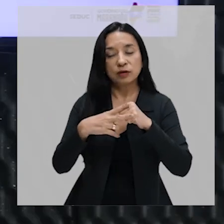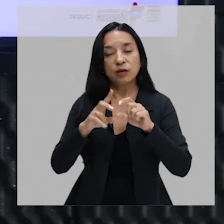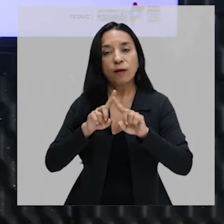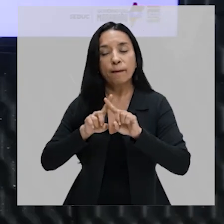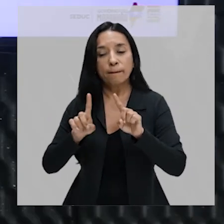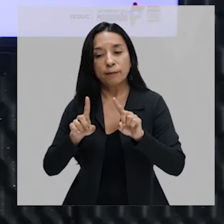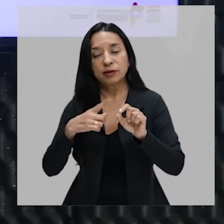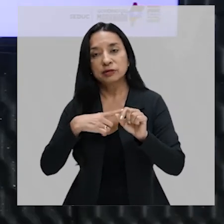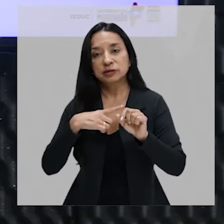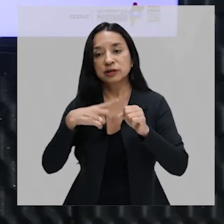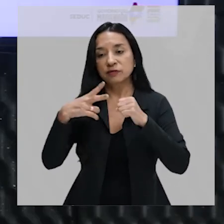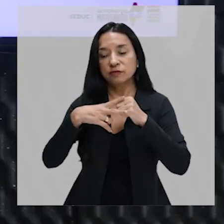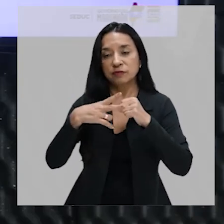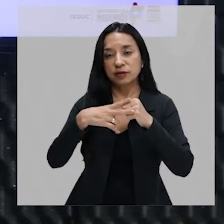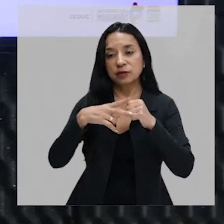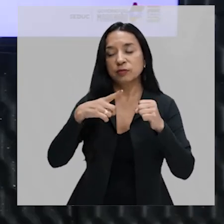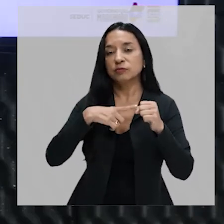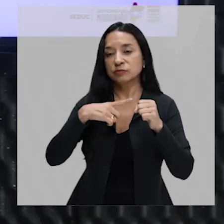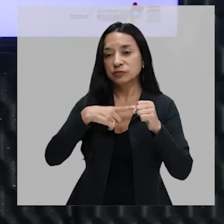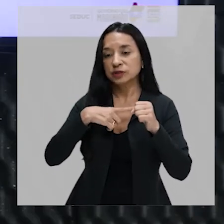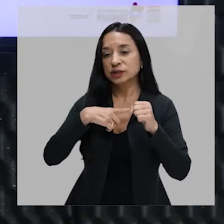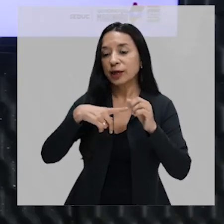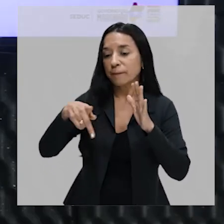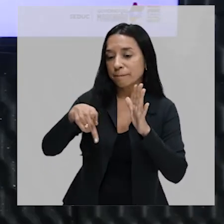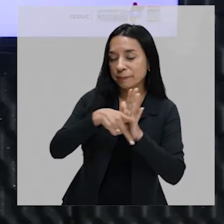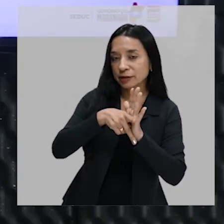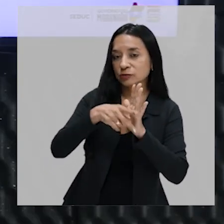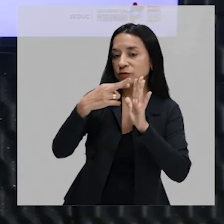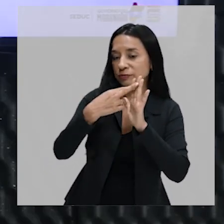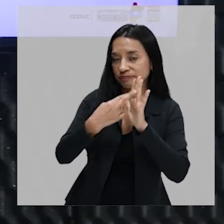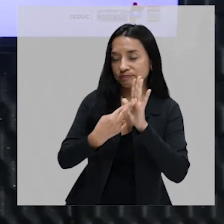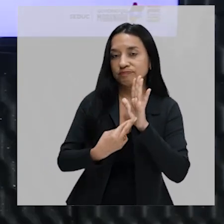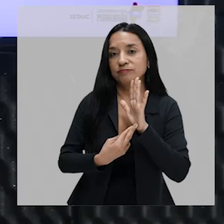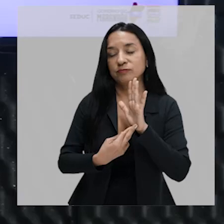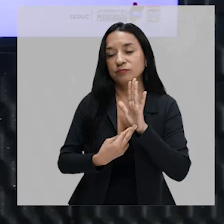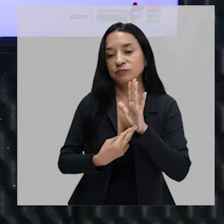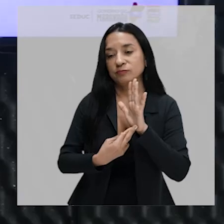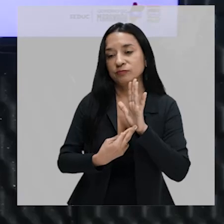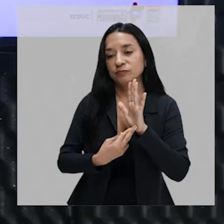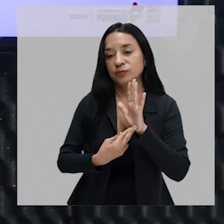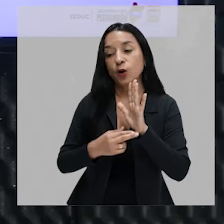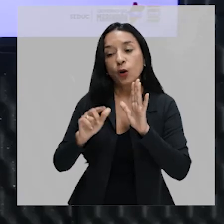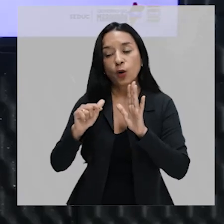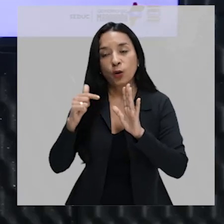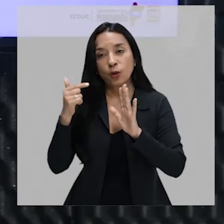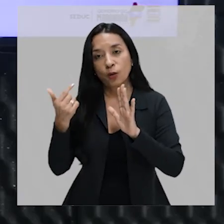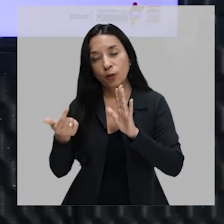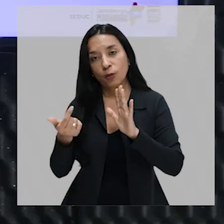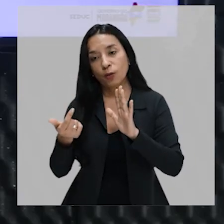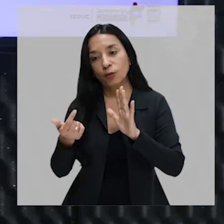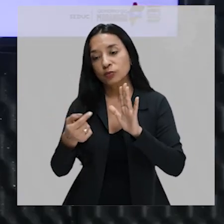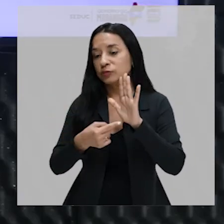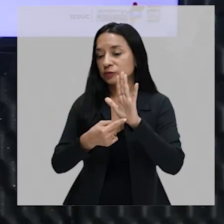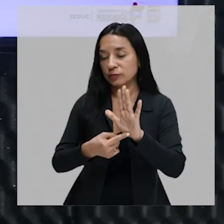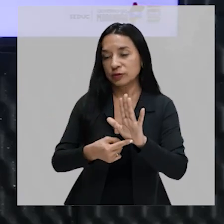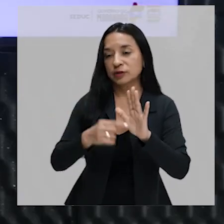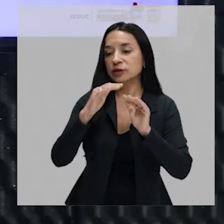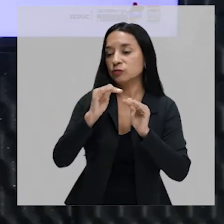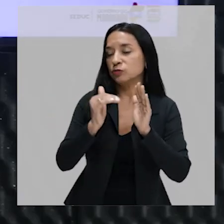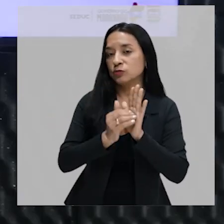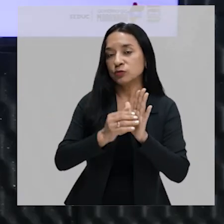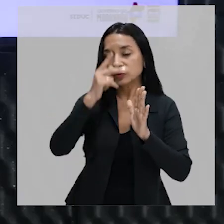apresentam particularidades. Verbos defectivos não se apresentam em todas as pessoas